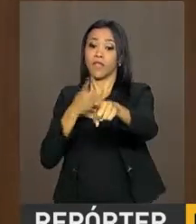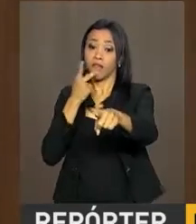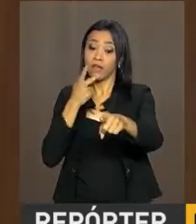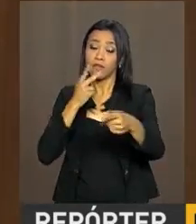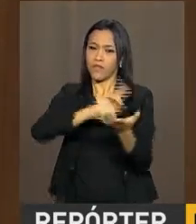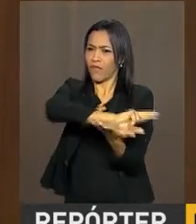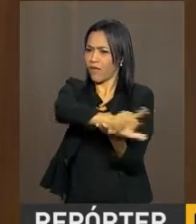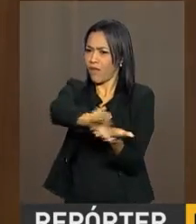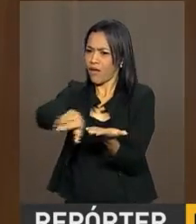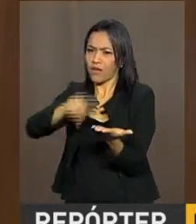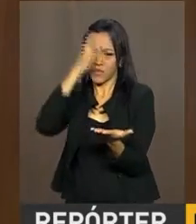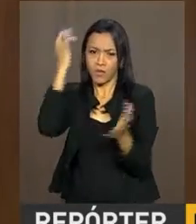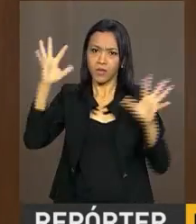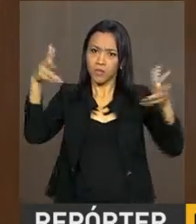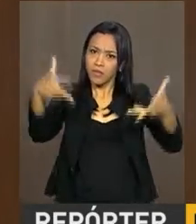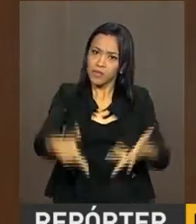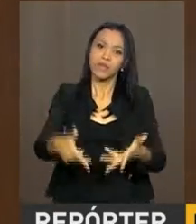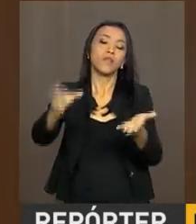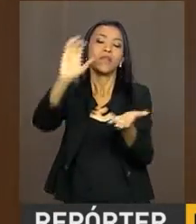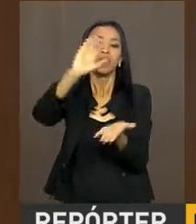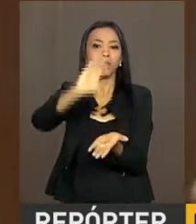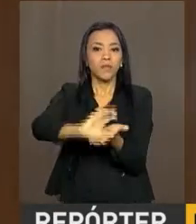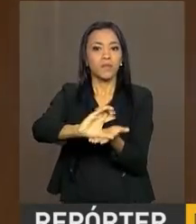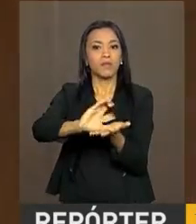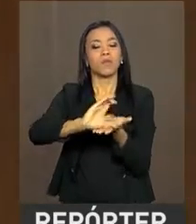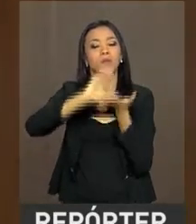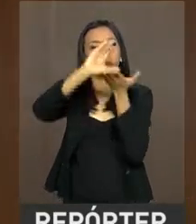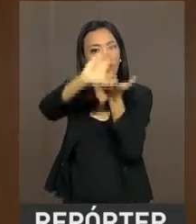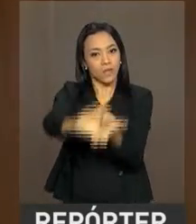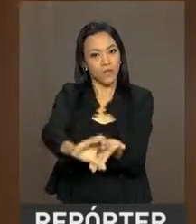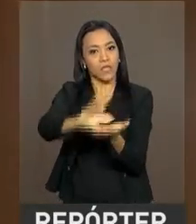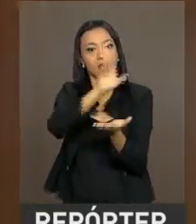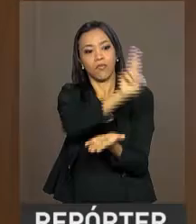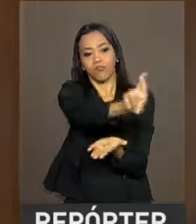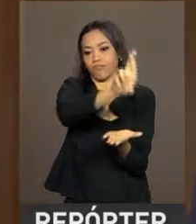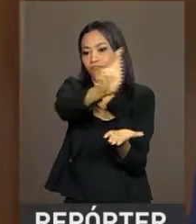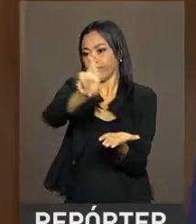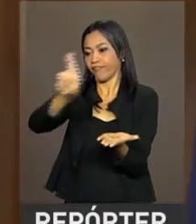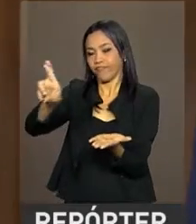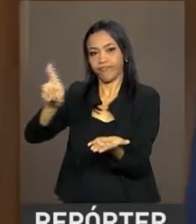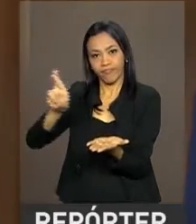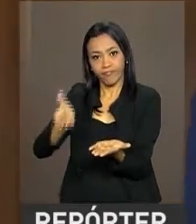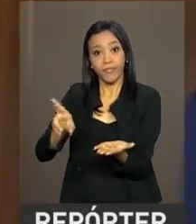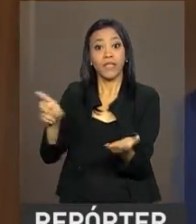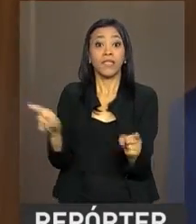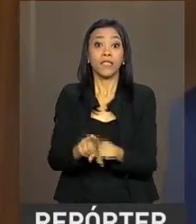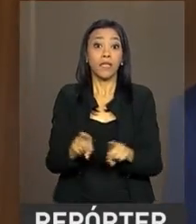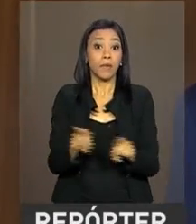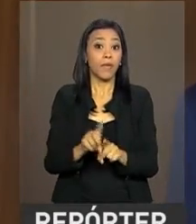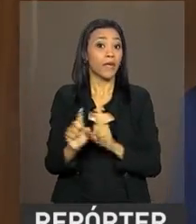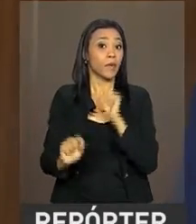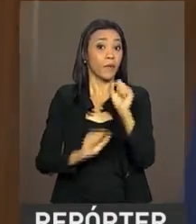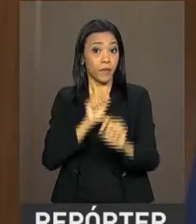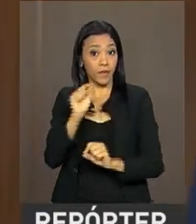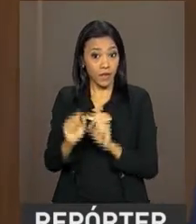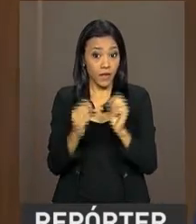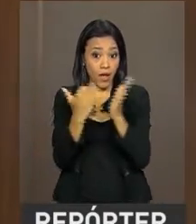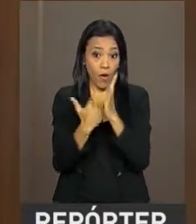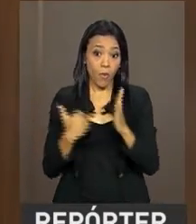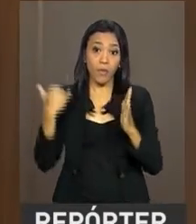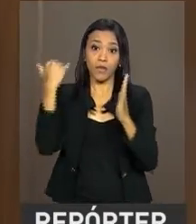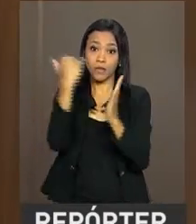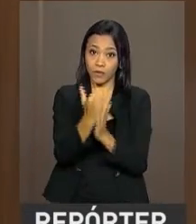corte horizontal na sociedade brasileira no plano da representatividade e aumentou também muito